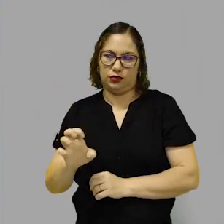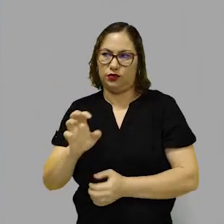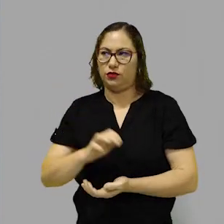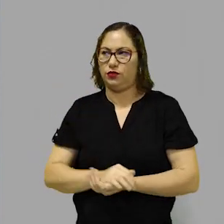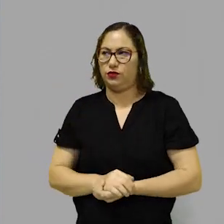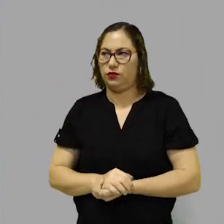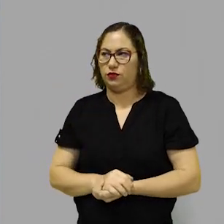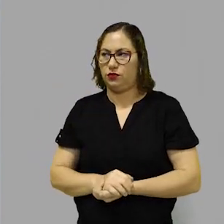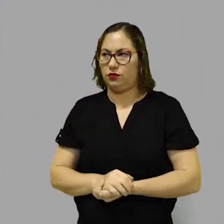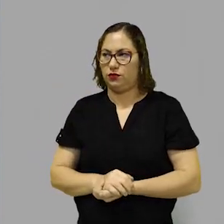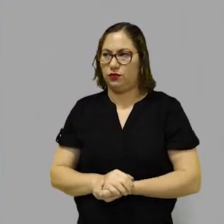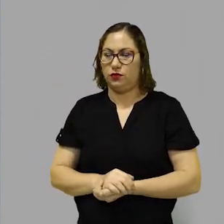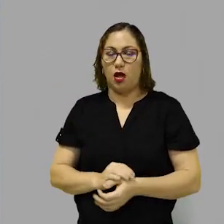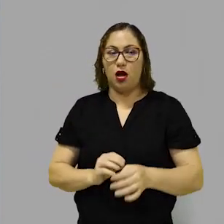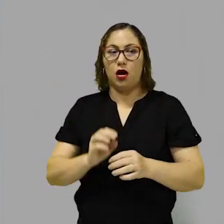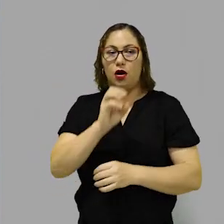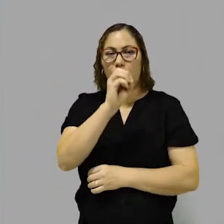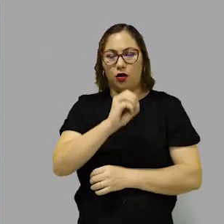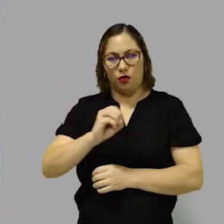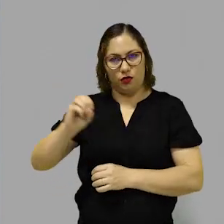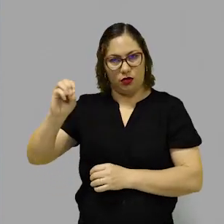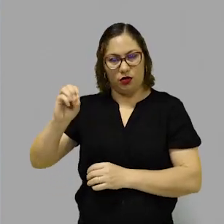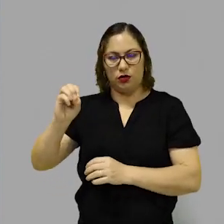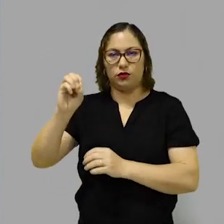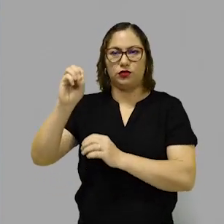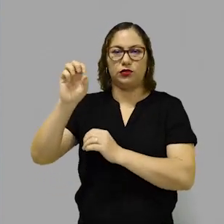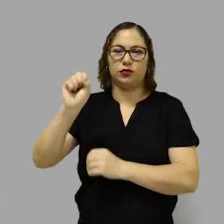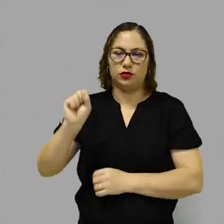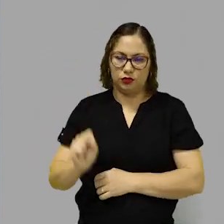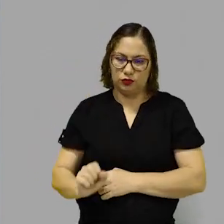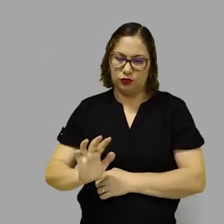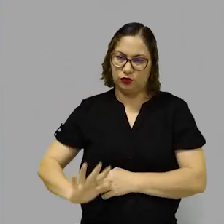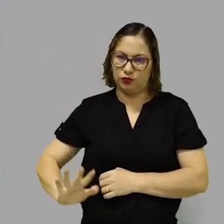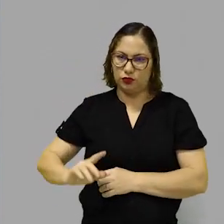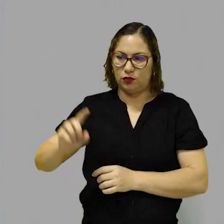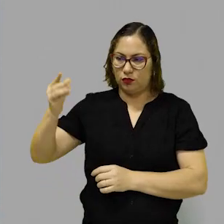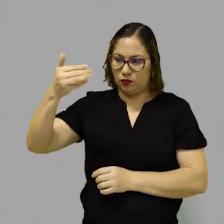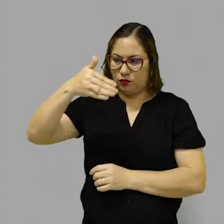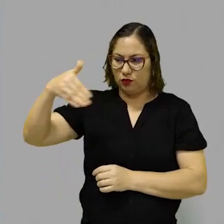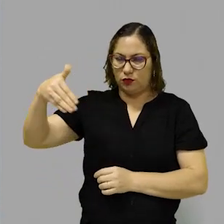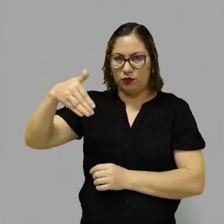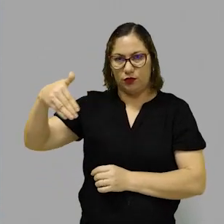Entre o oeste e o sudoeste, temos o ponto